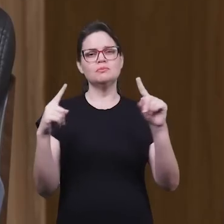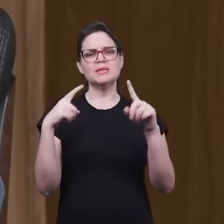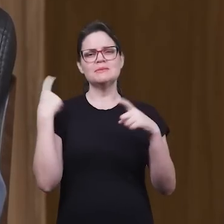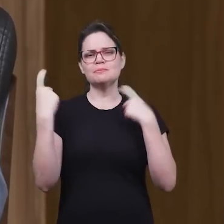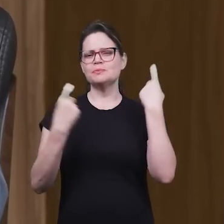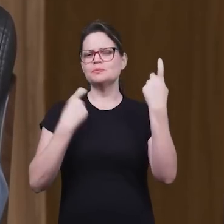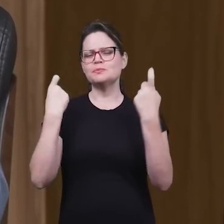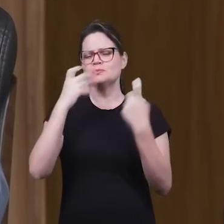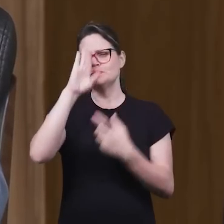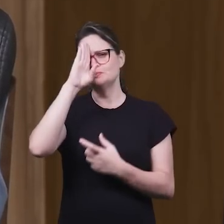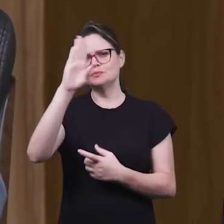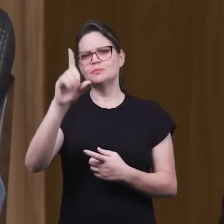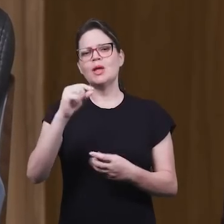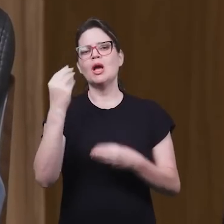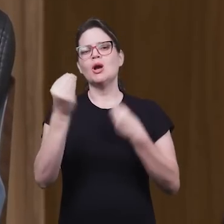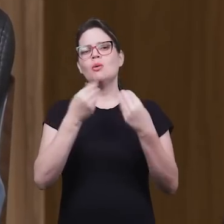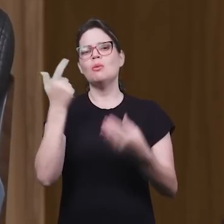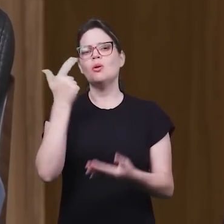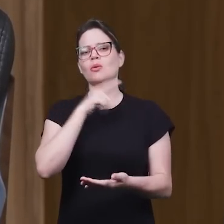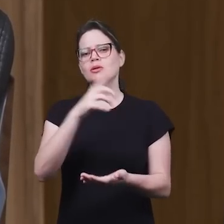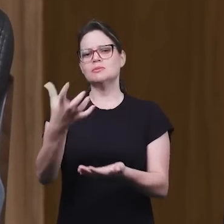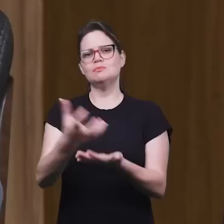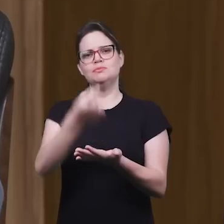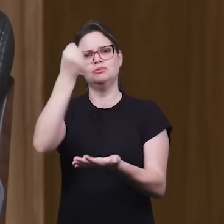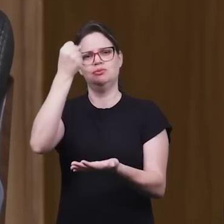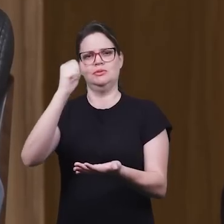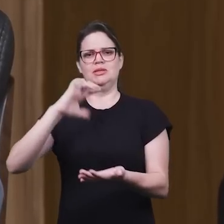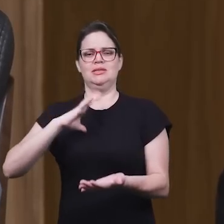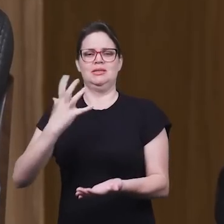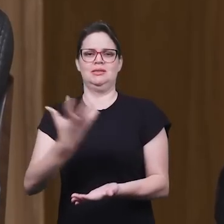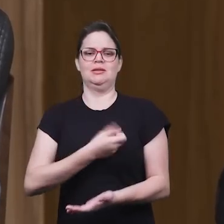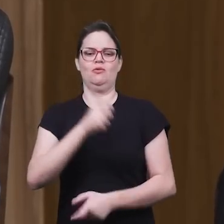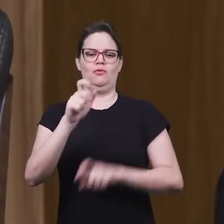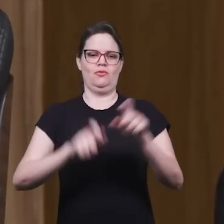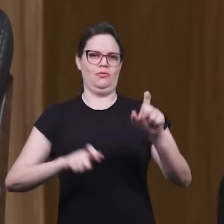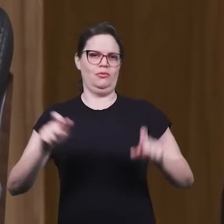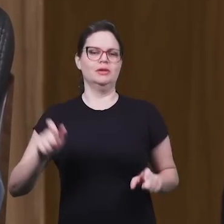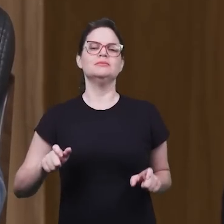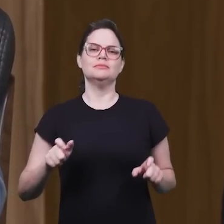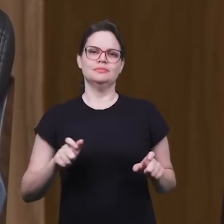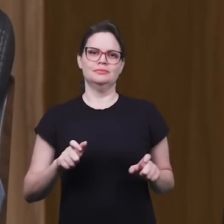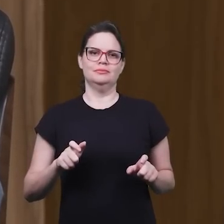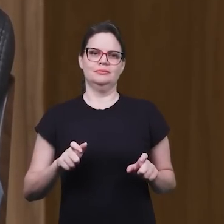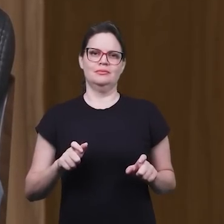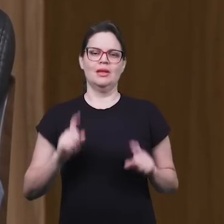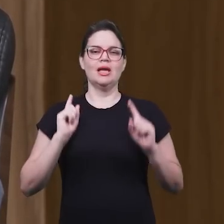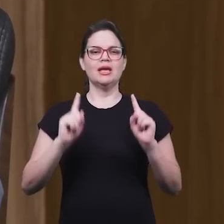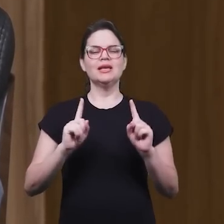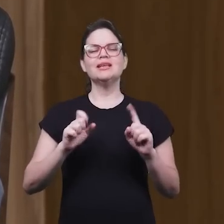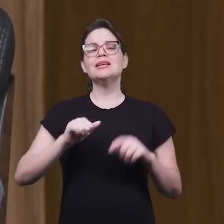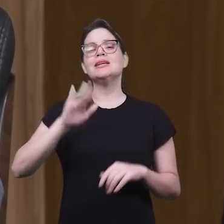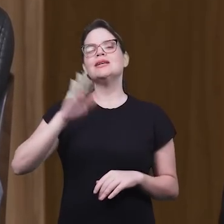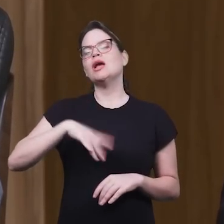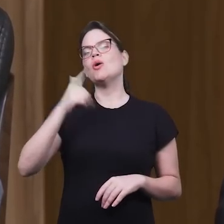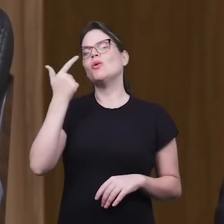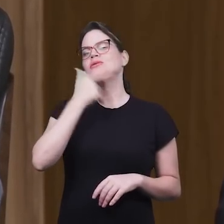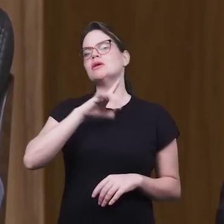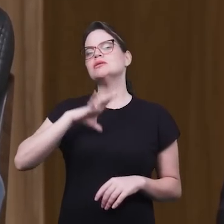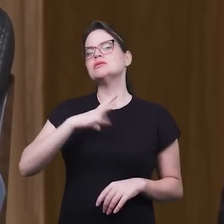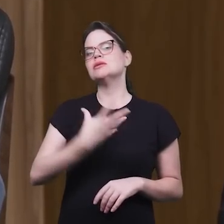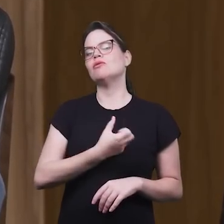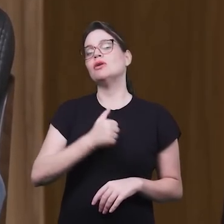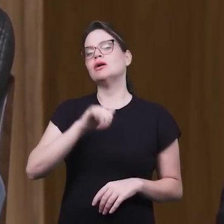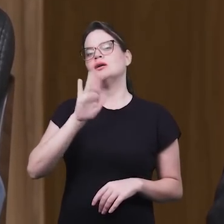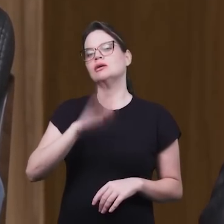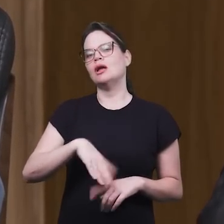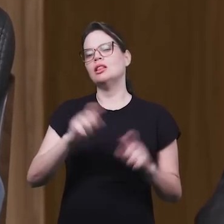de Deus foi resgatar o homem. E a figura central do resgate é Jesus. Quando ele manda